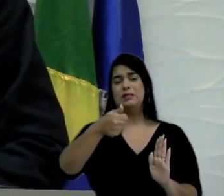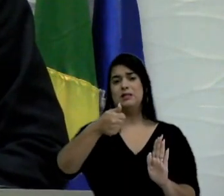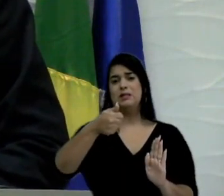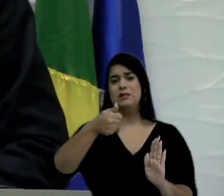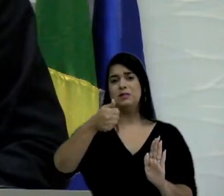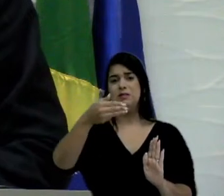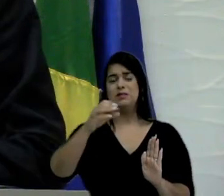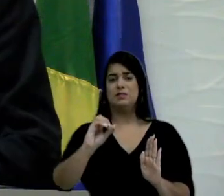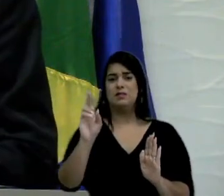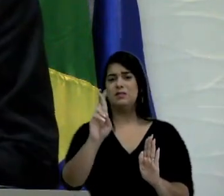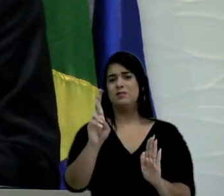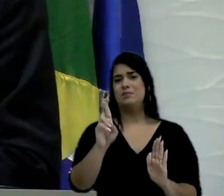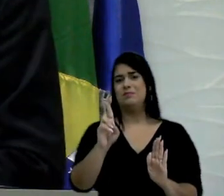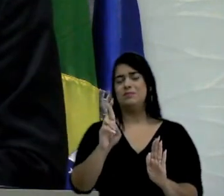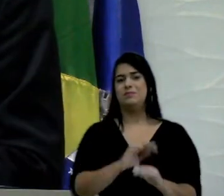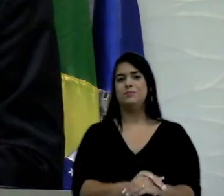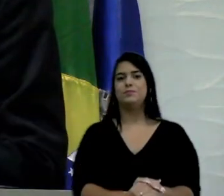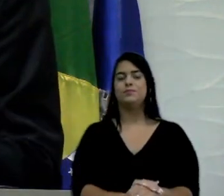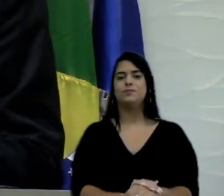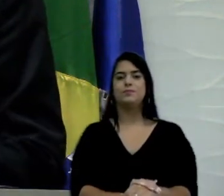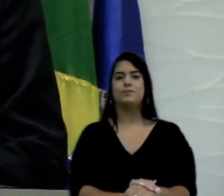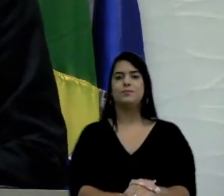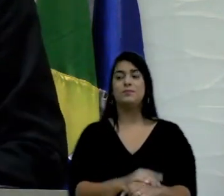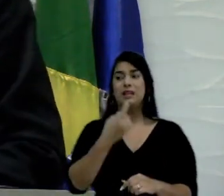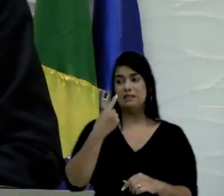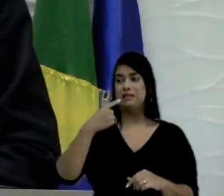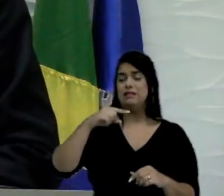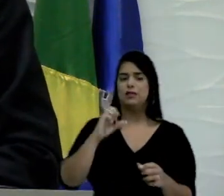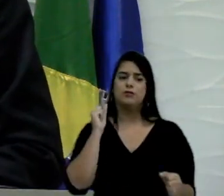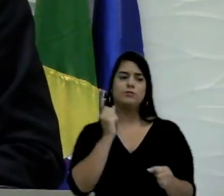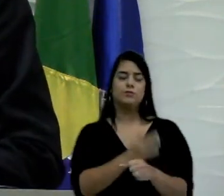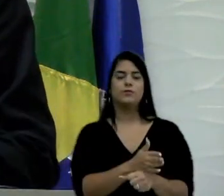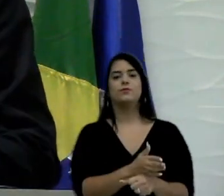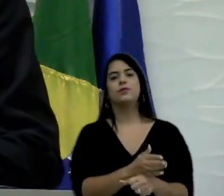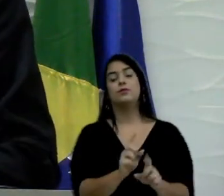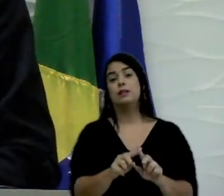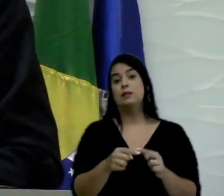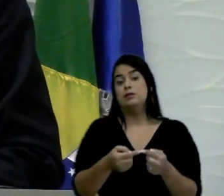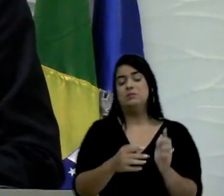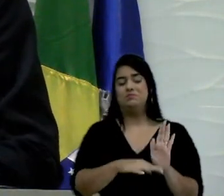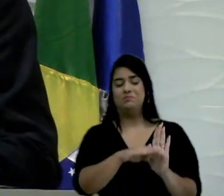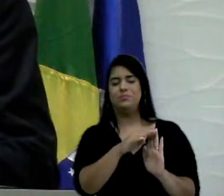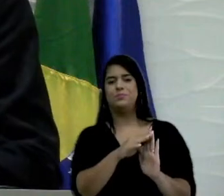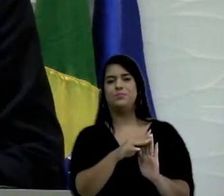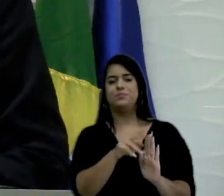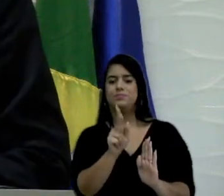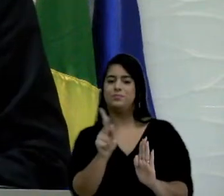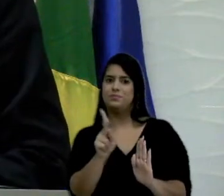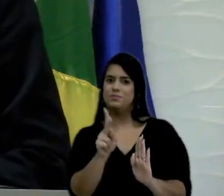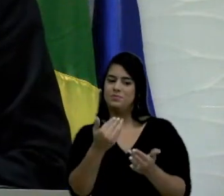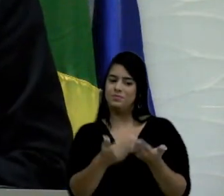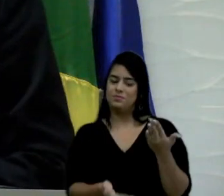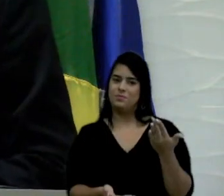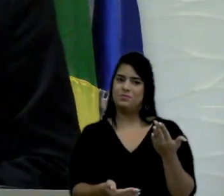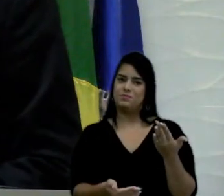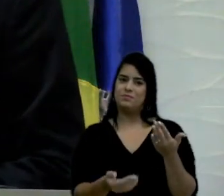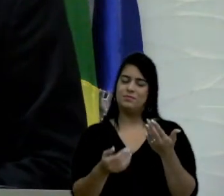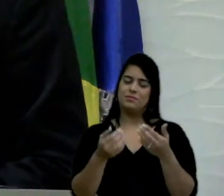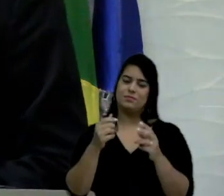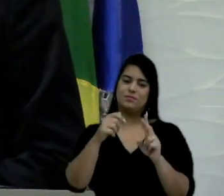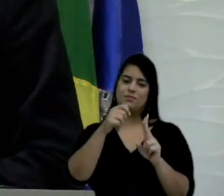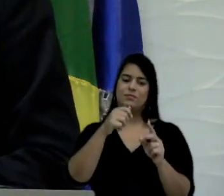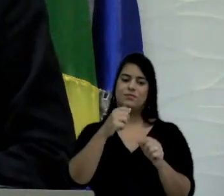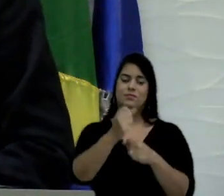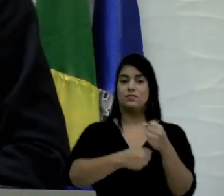130 aí ele foi mandou e foi aprovado aqui mas o aumento que os professores perderam 2 anos